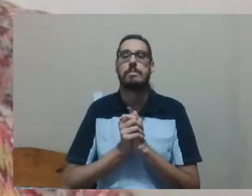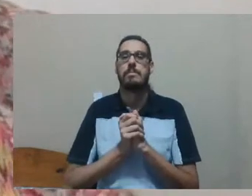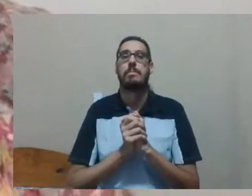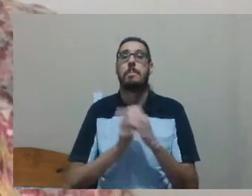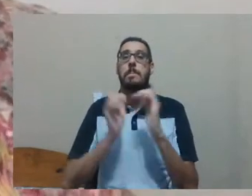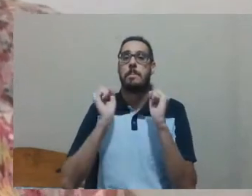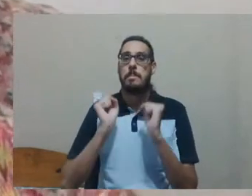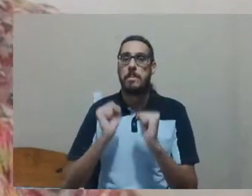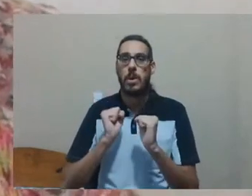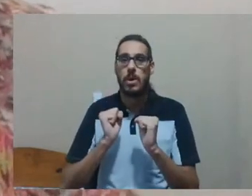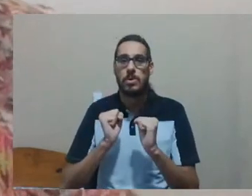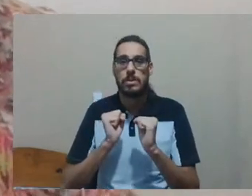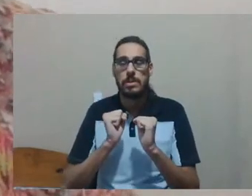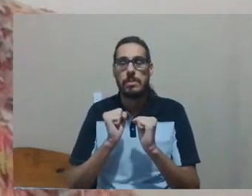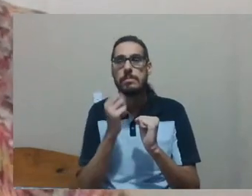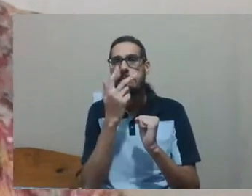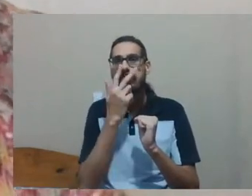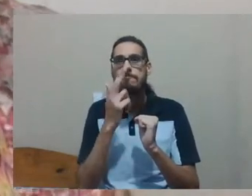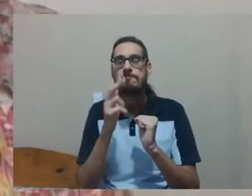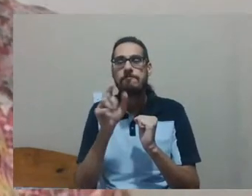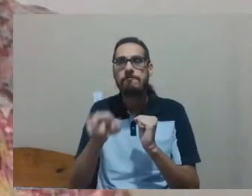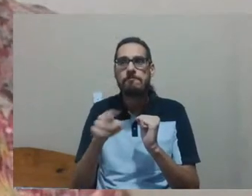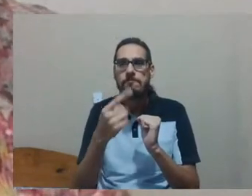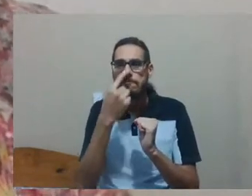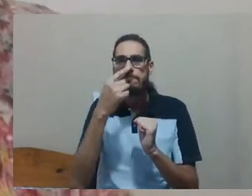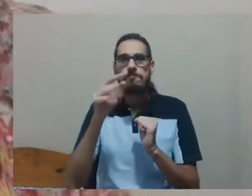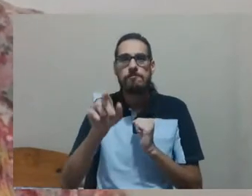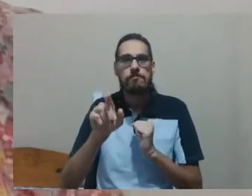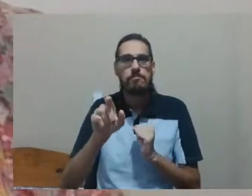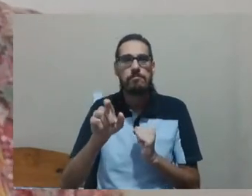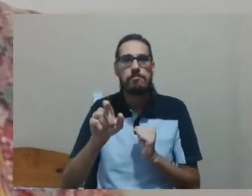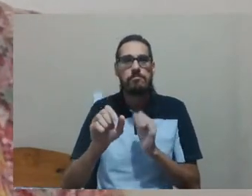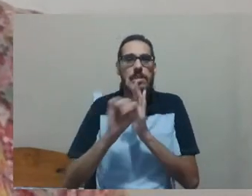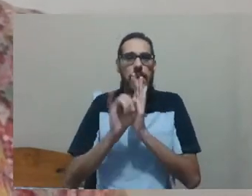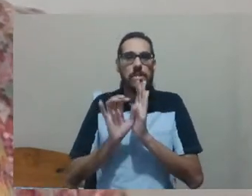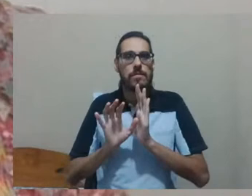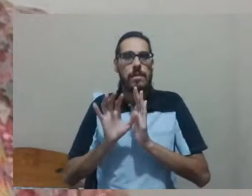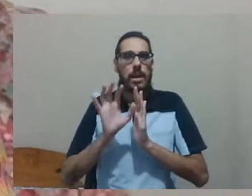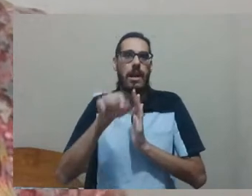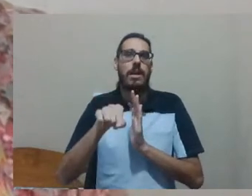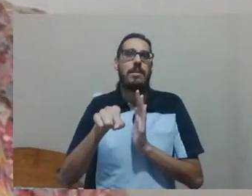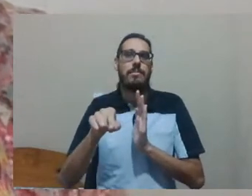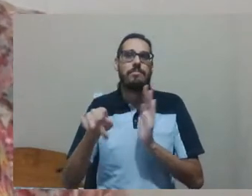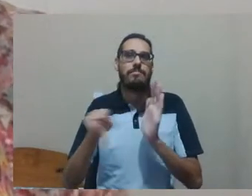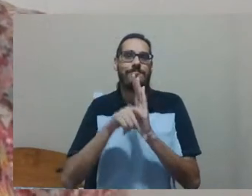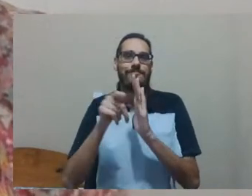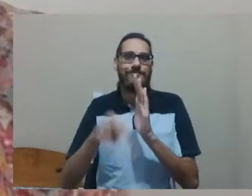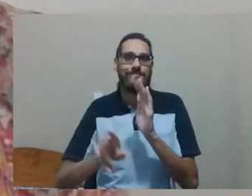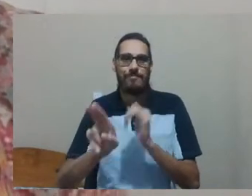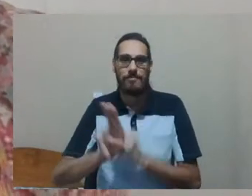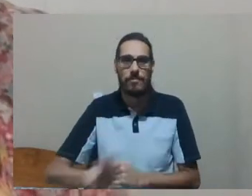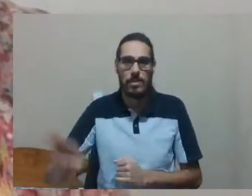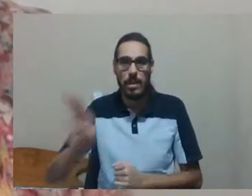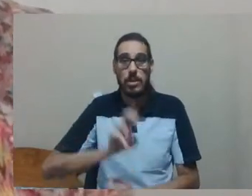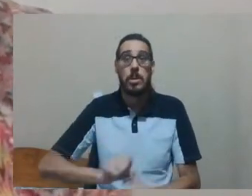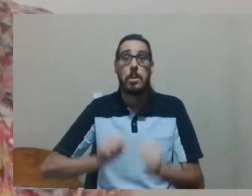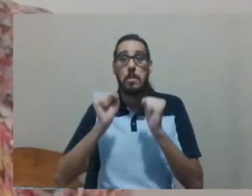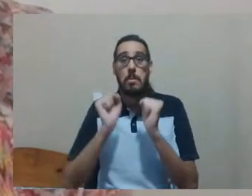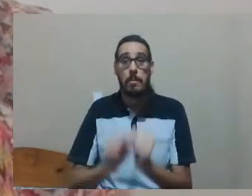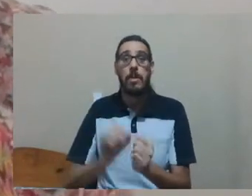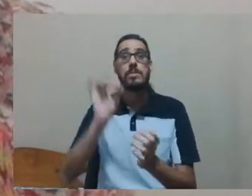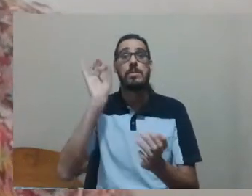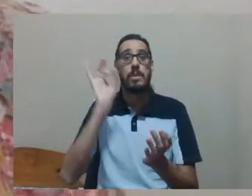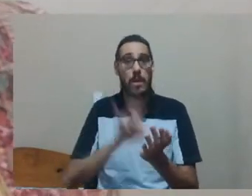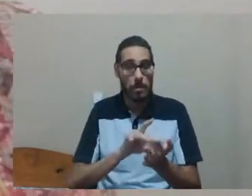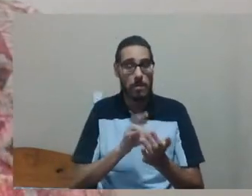possam se identificar com a universidade, possam realmente buscar